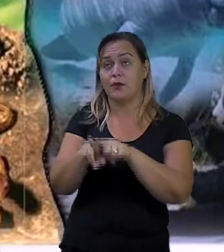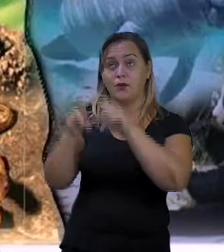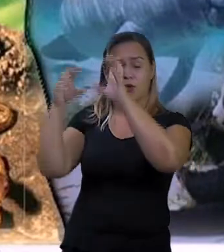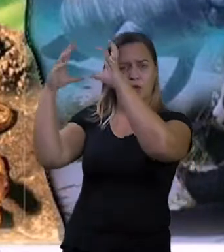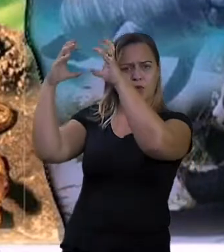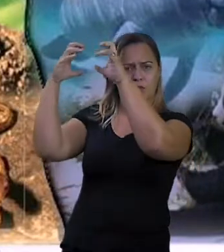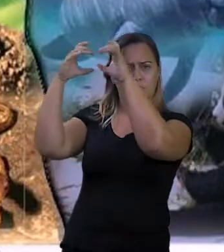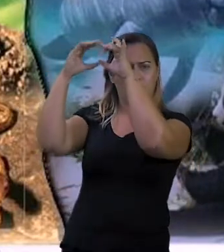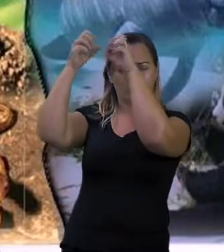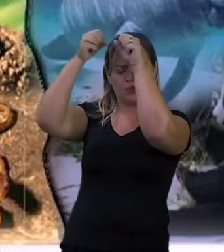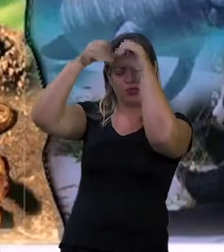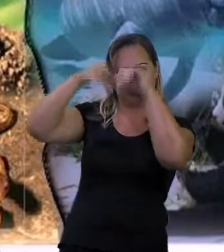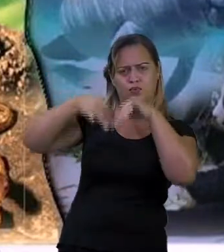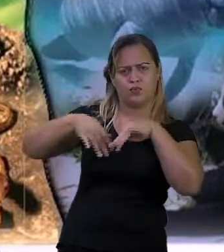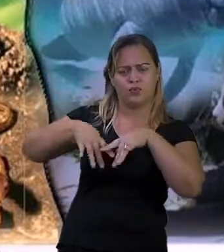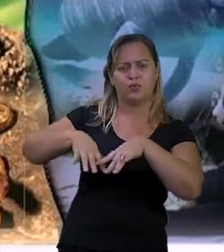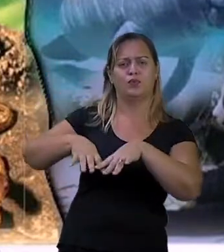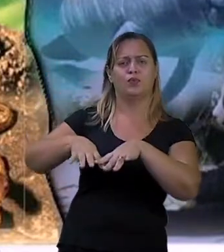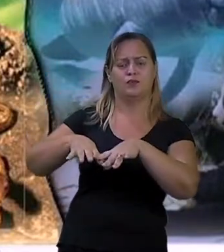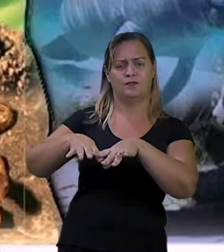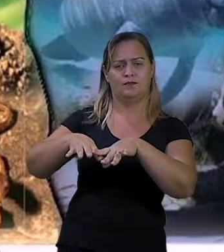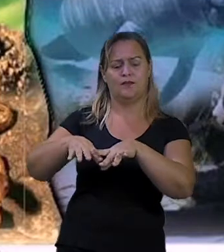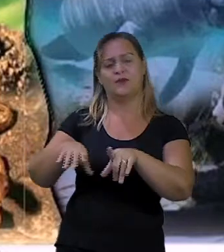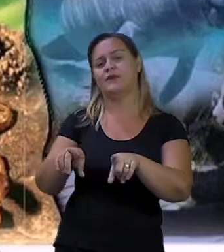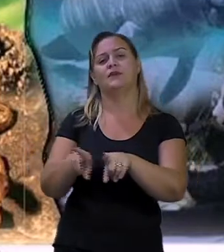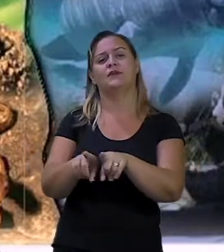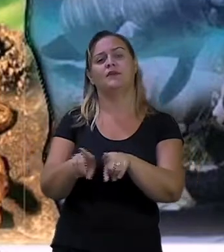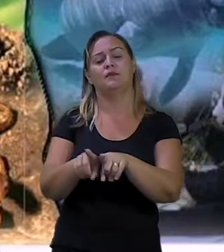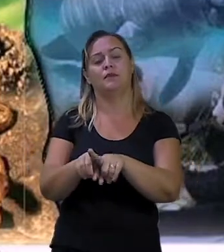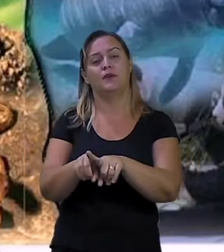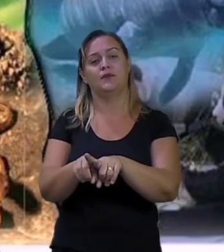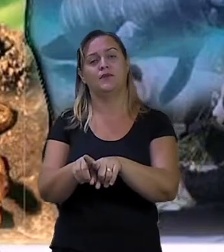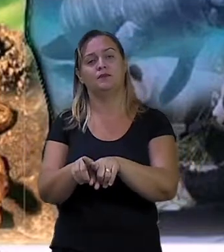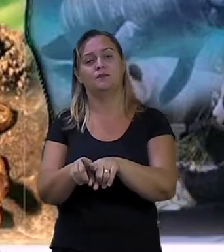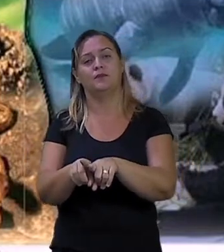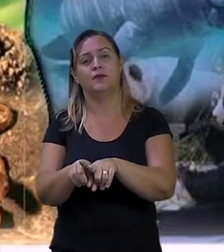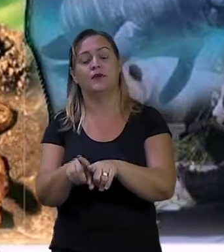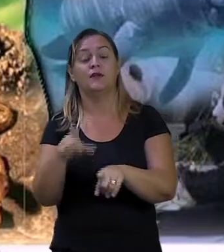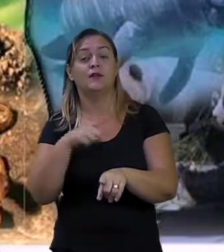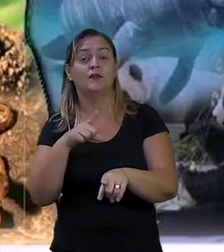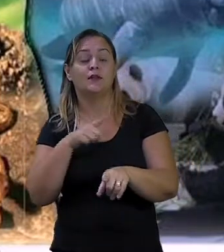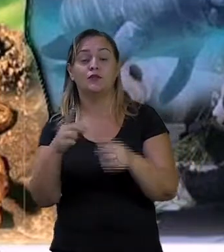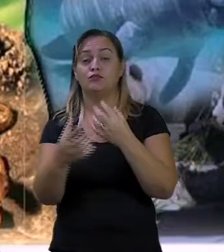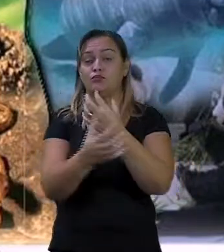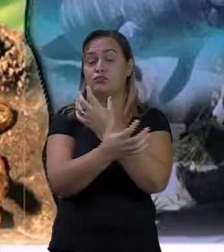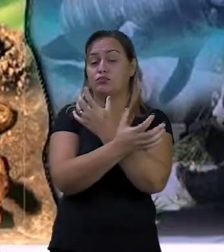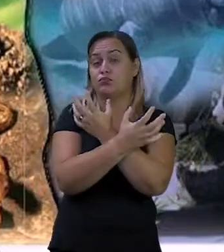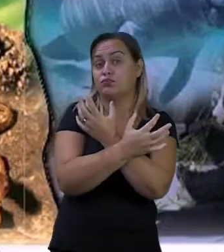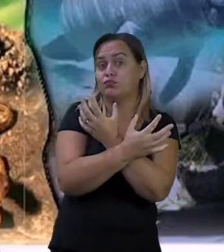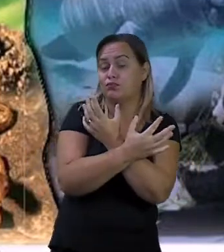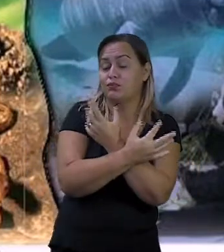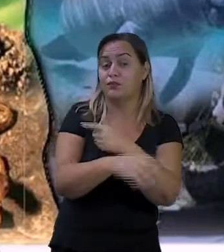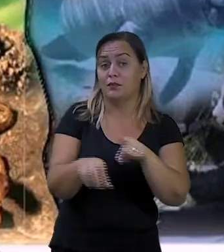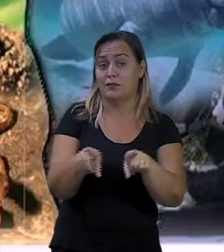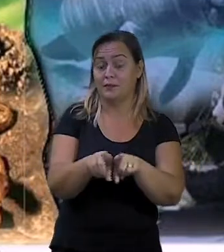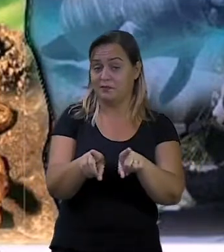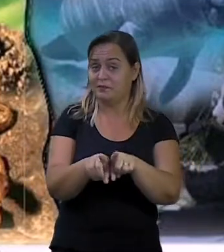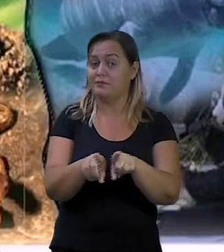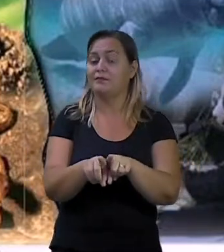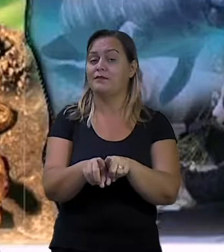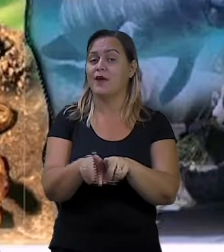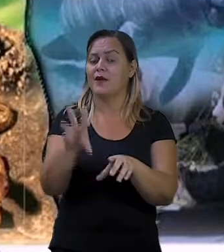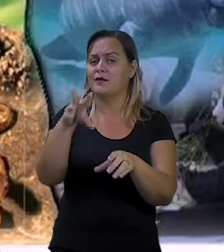o sistema muscular, os músculos, que são esquelético, cardíaco e liso, e